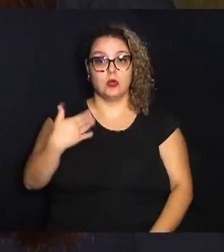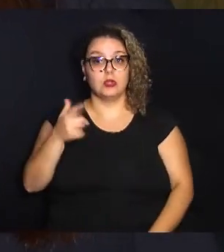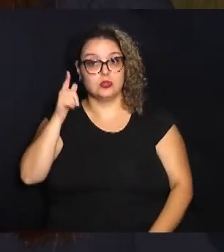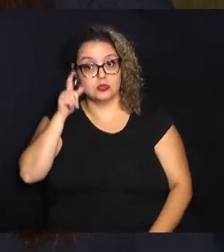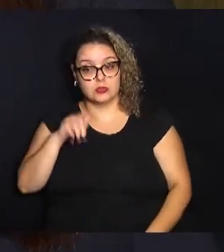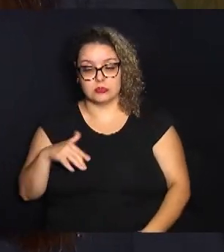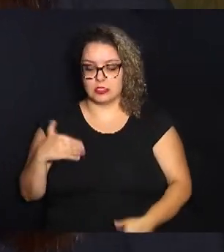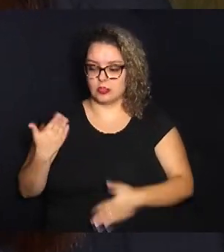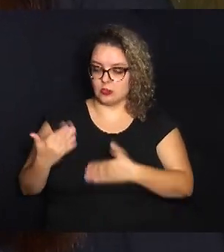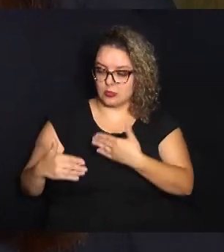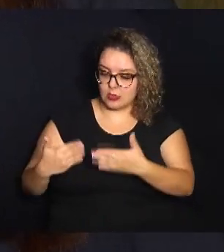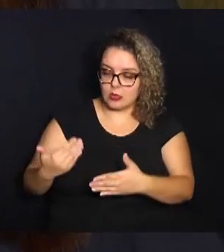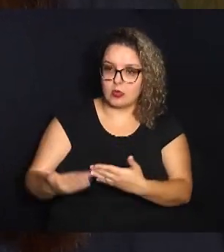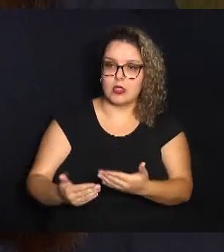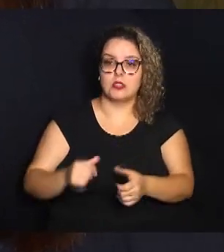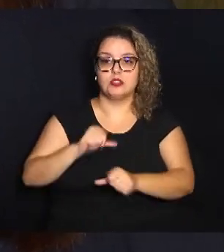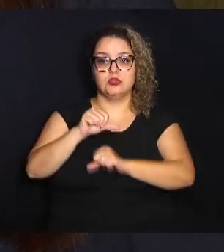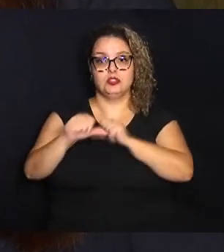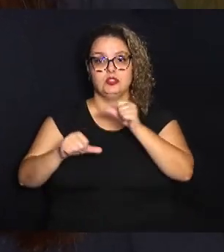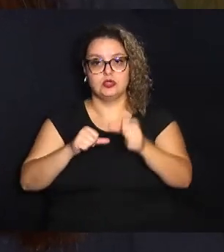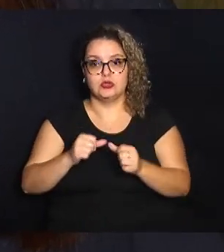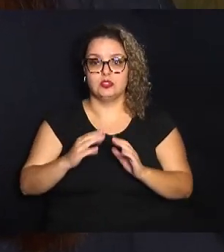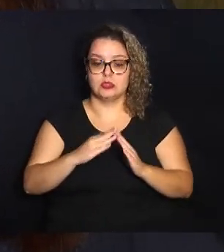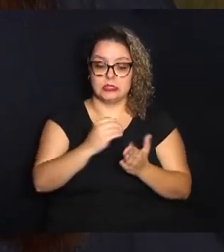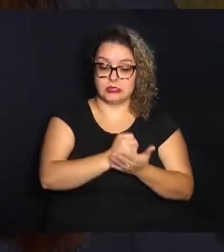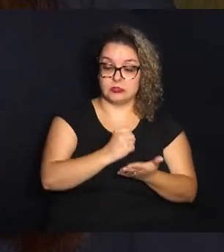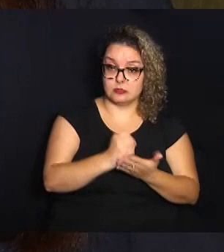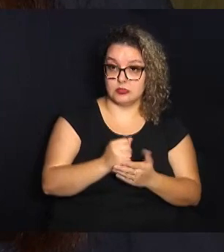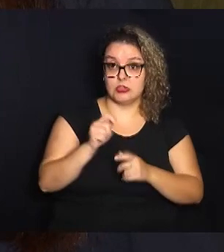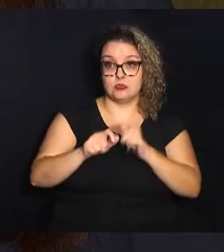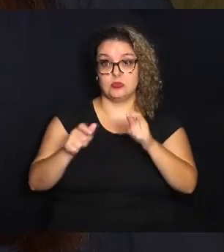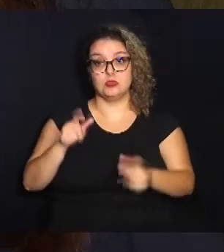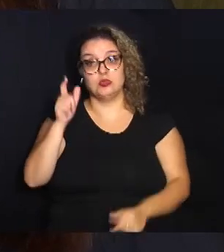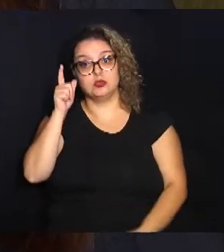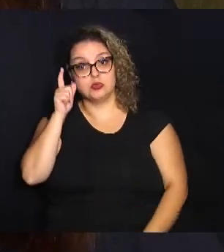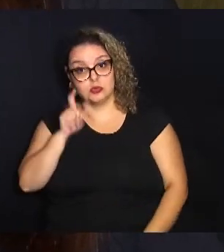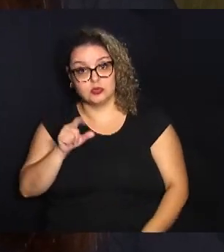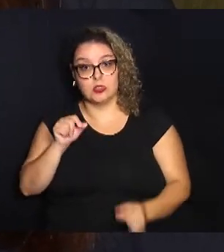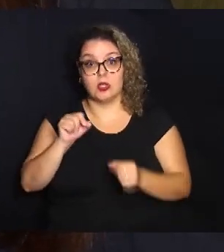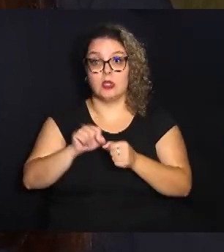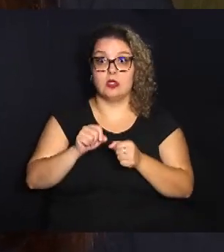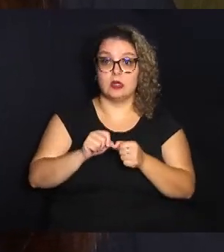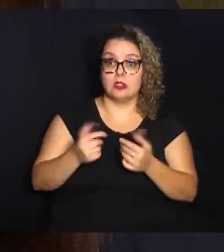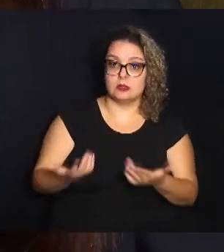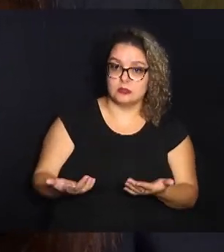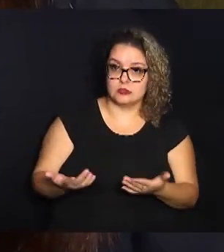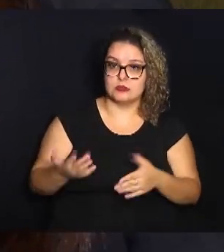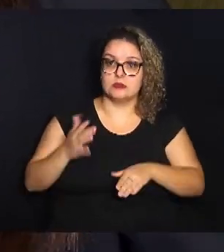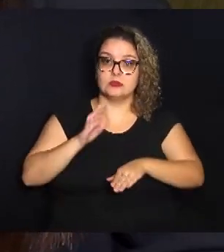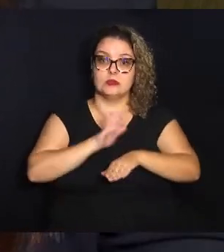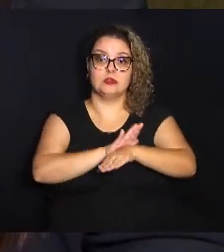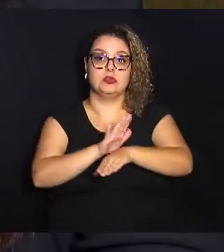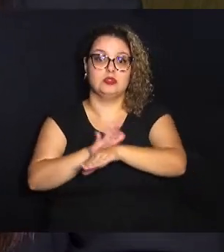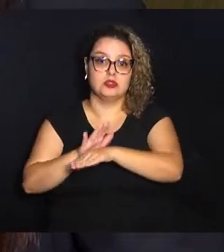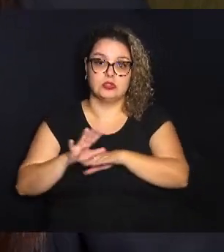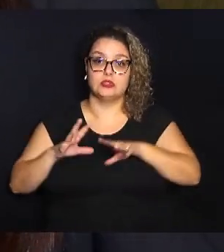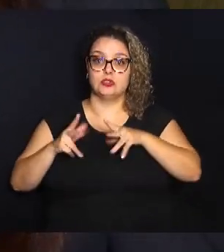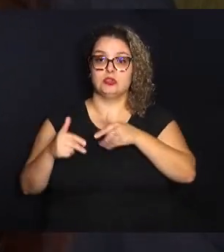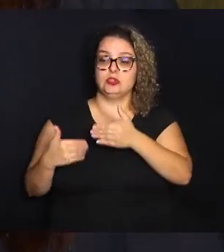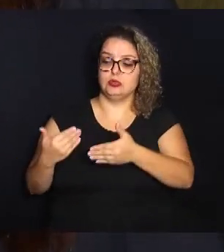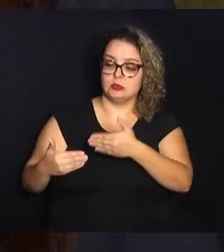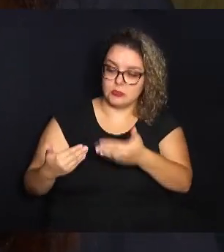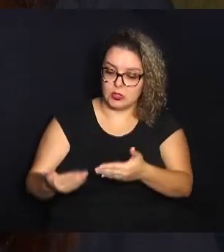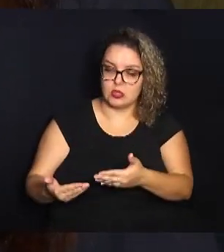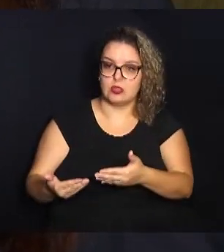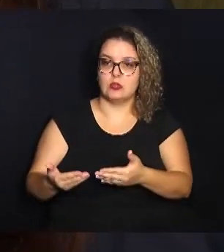consegue fazer um processo de alteração de cartório paraas pessoas que a gente consegue fazer auxiliá-la né em